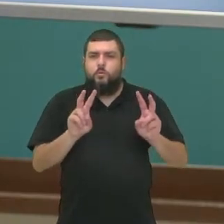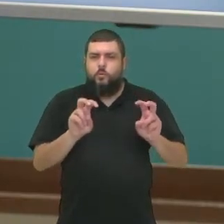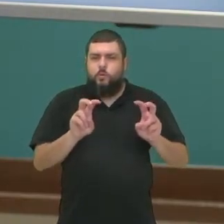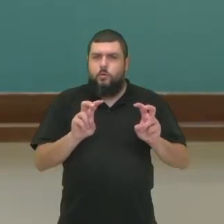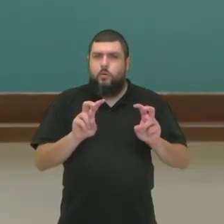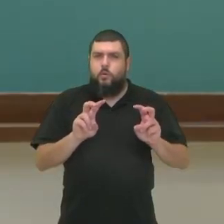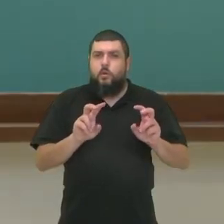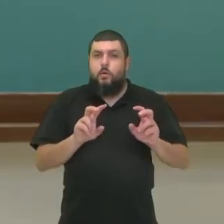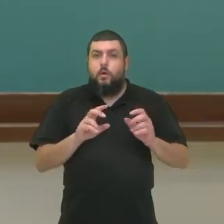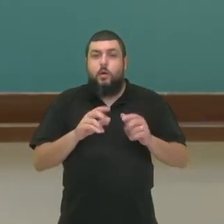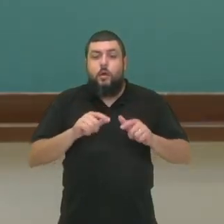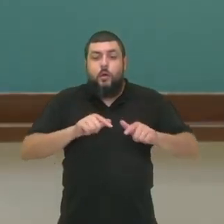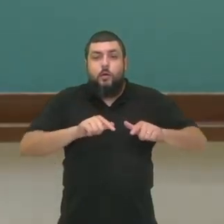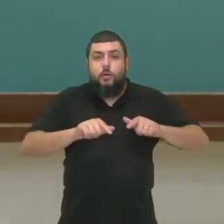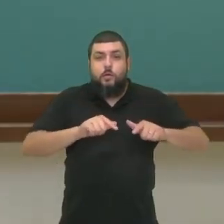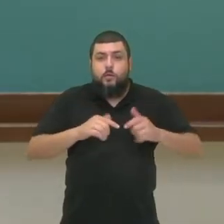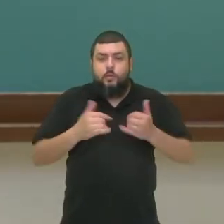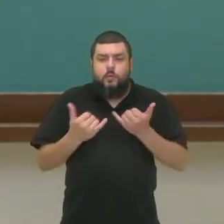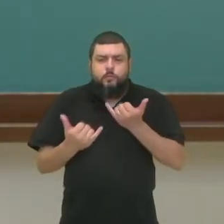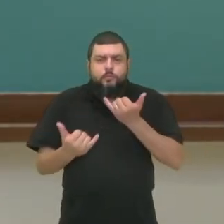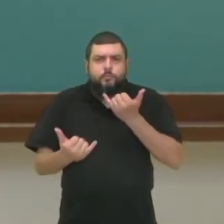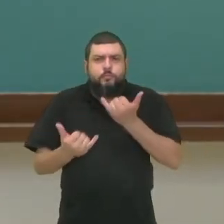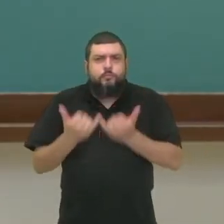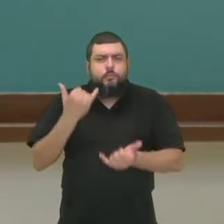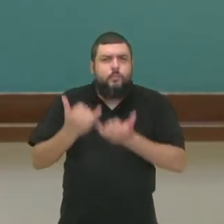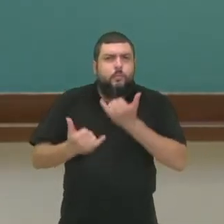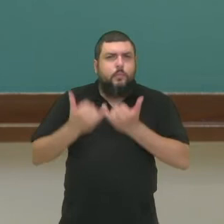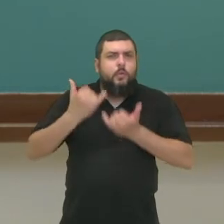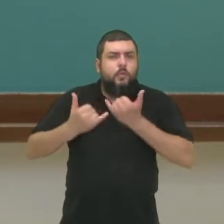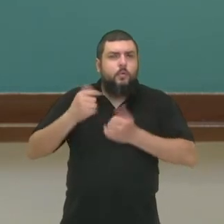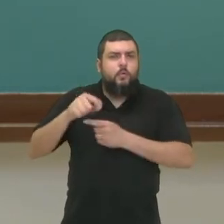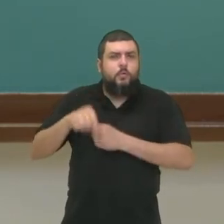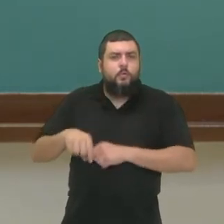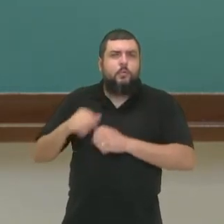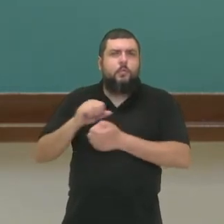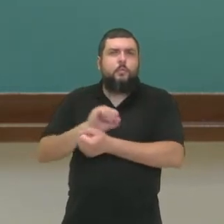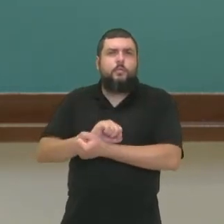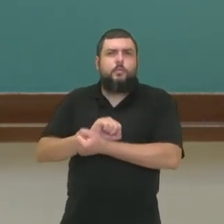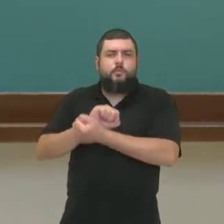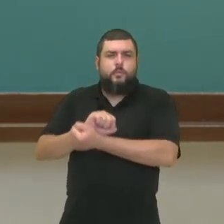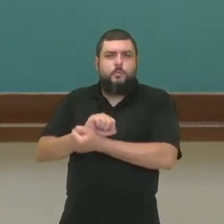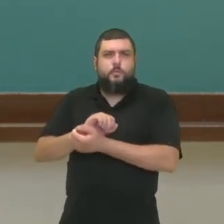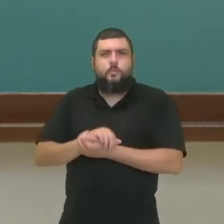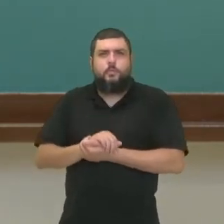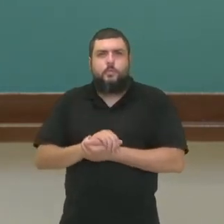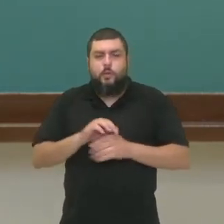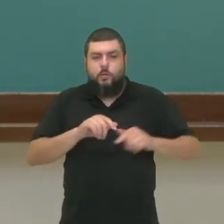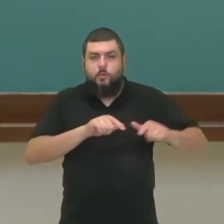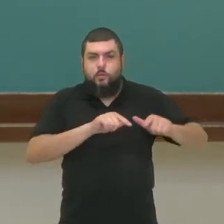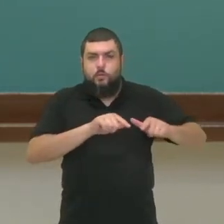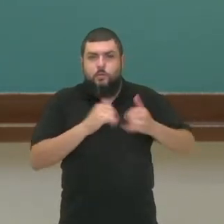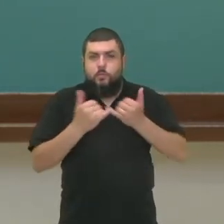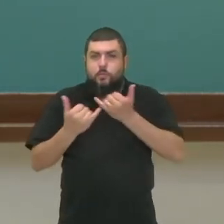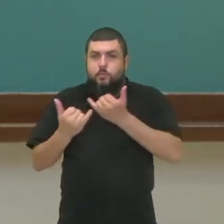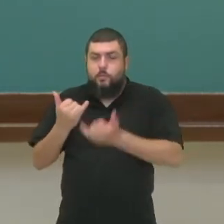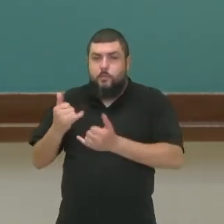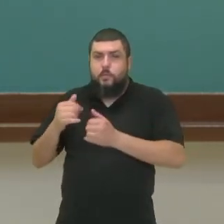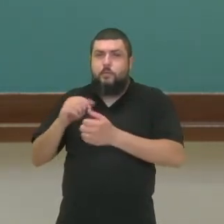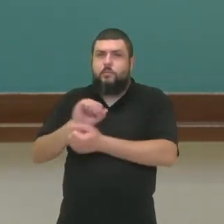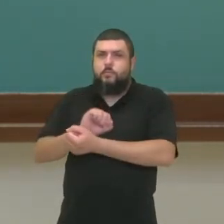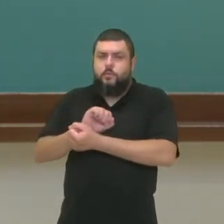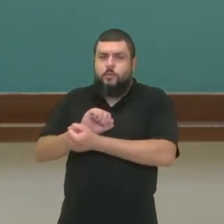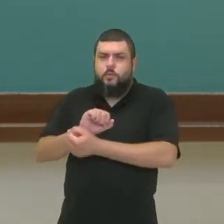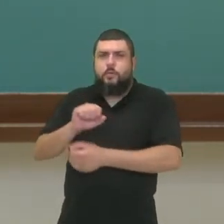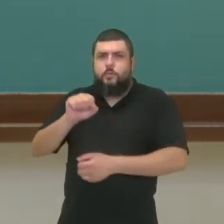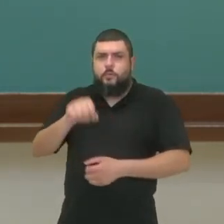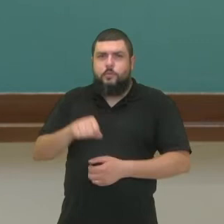escravidão. Analogia é comparação, a palavra analogia. Então, trabalho comparado à escravidão, professor? Boa, galerinha!